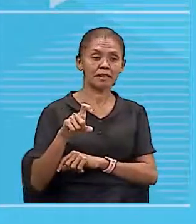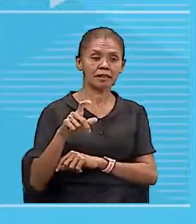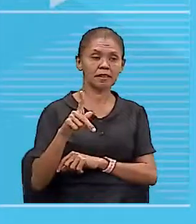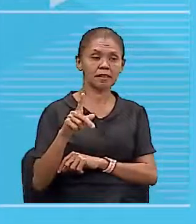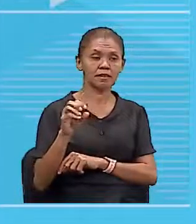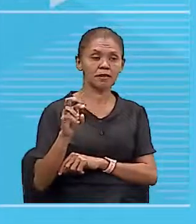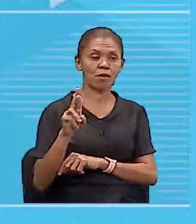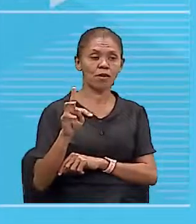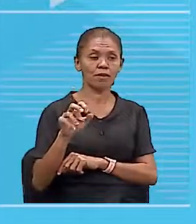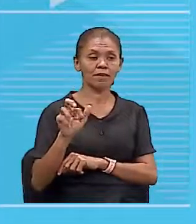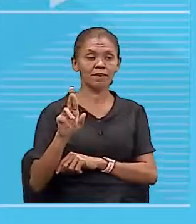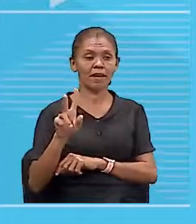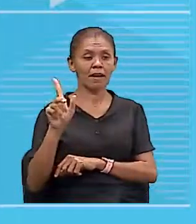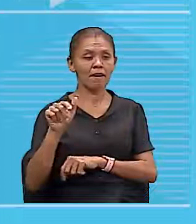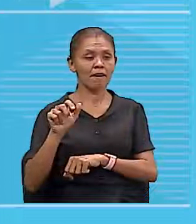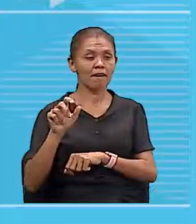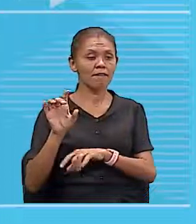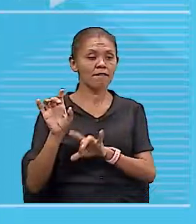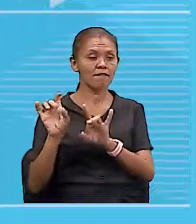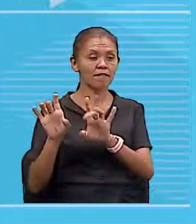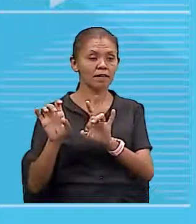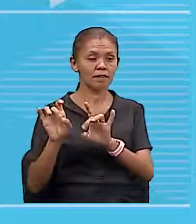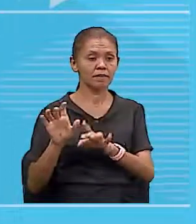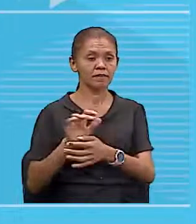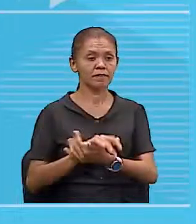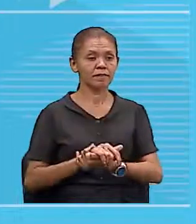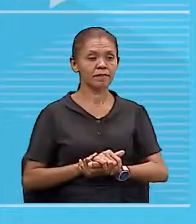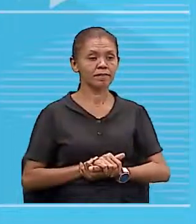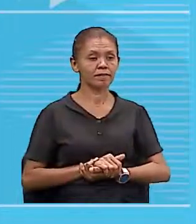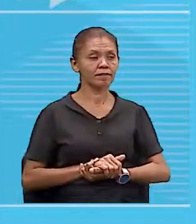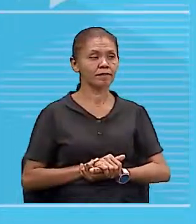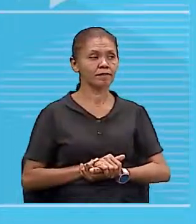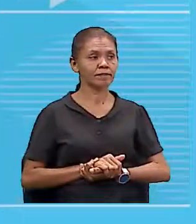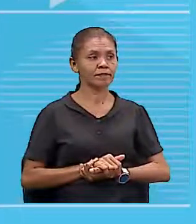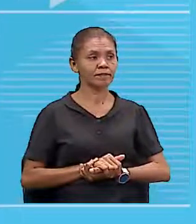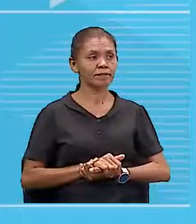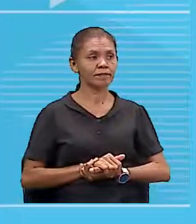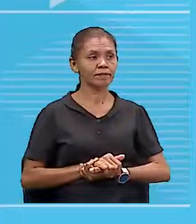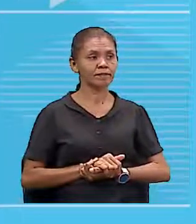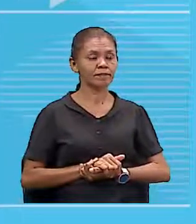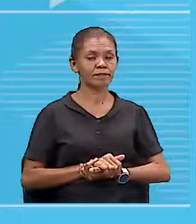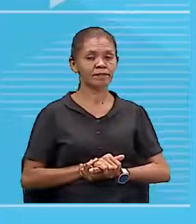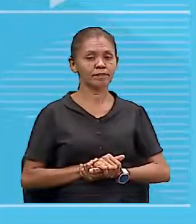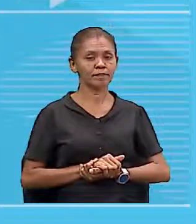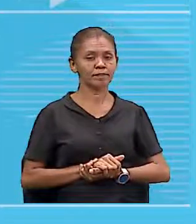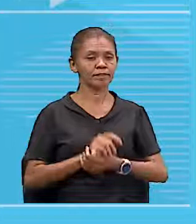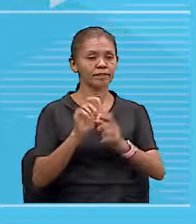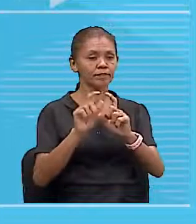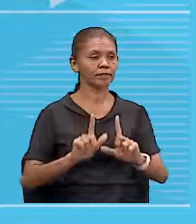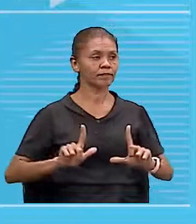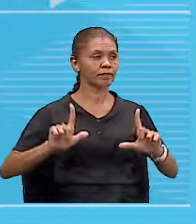comprar isso aconteceu no Brasil vem acontecendo no Brasil Fernando Filho tela cheia